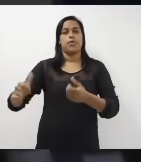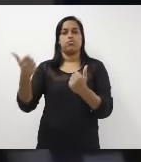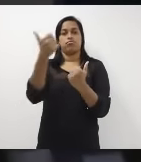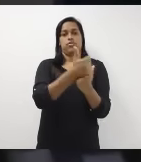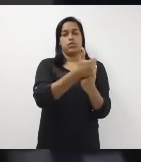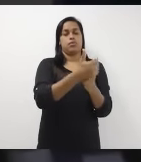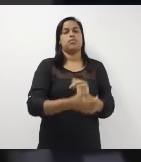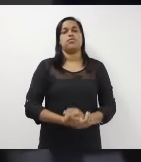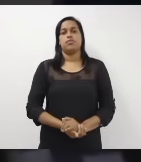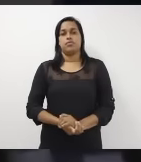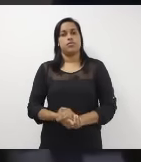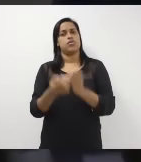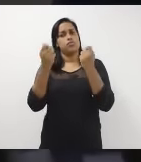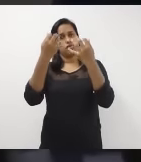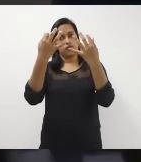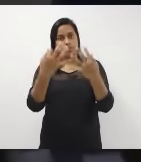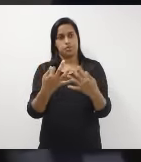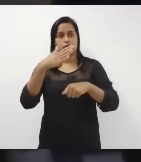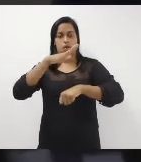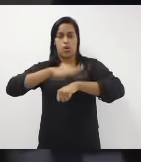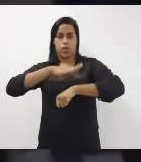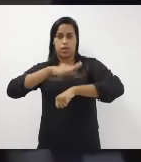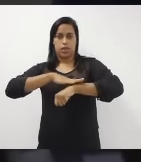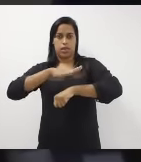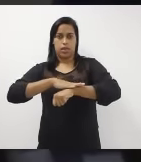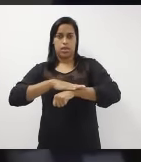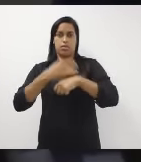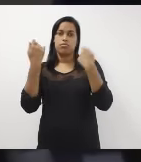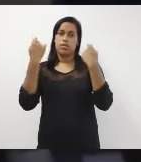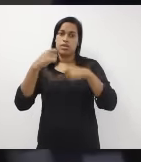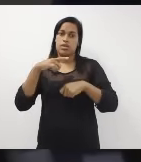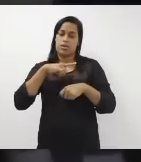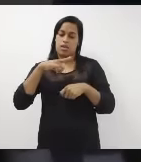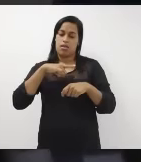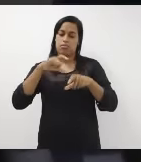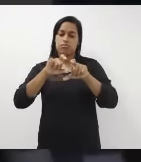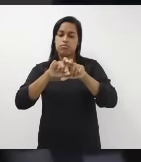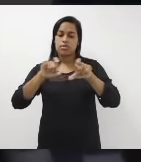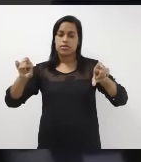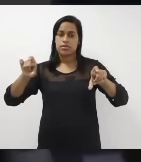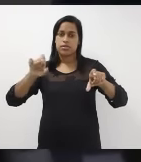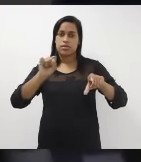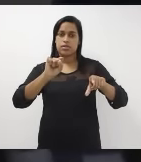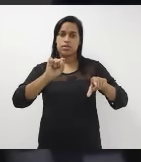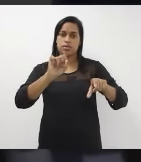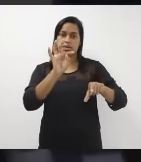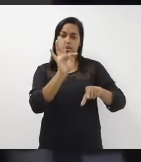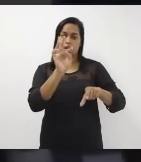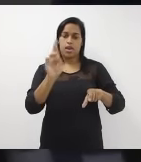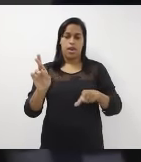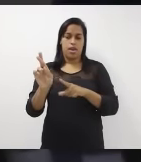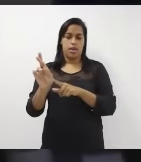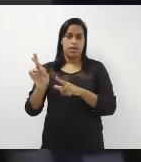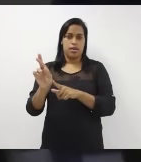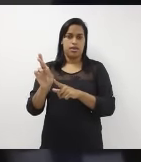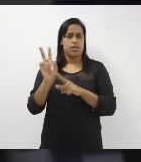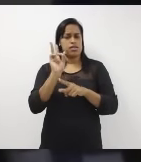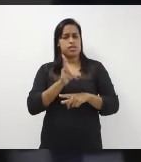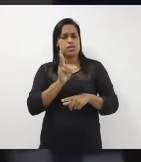Eu não falei para vocês que o tempo de ressuprimento ele tem uma sigla que é TR. Quando você for